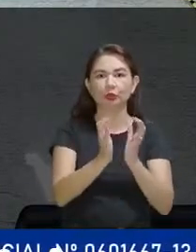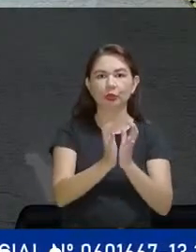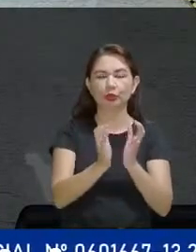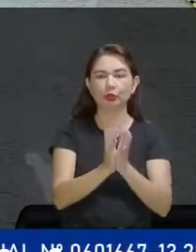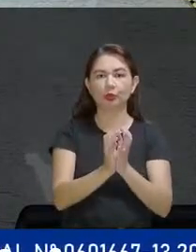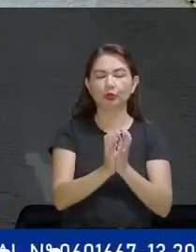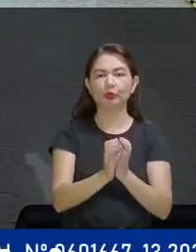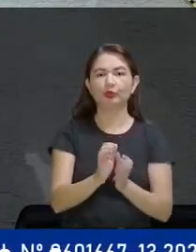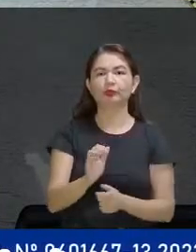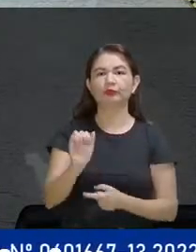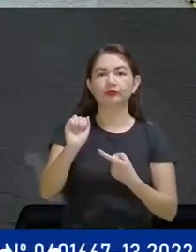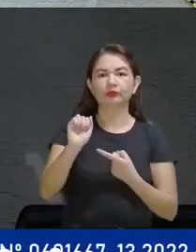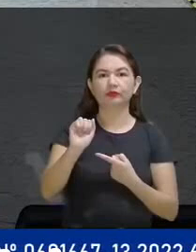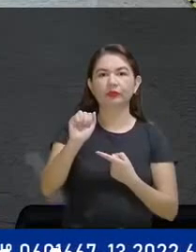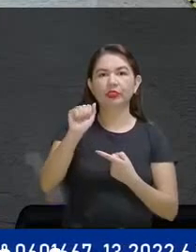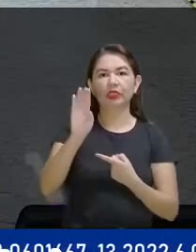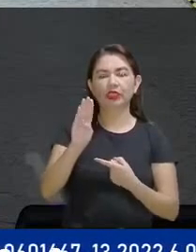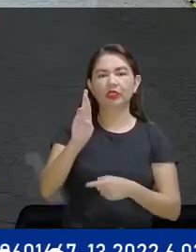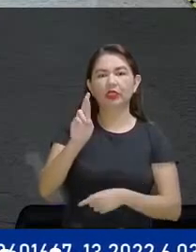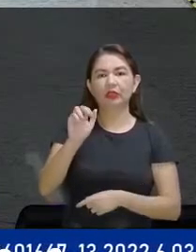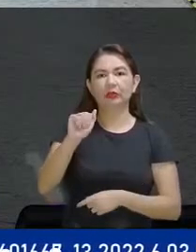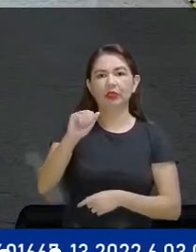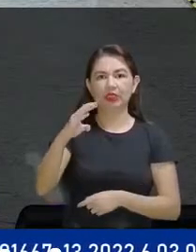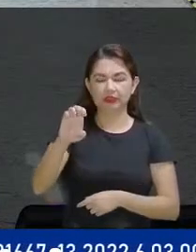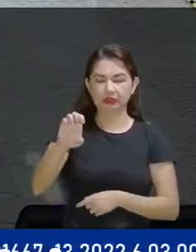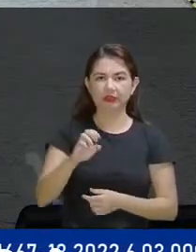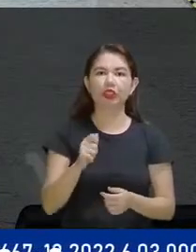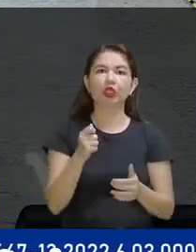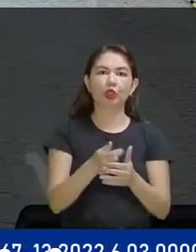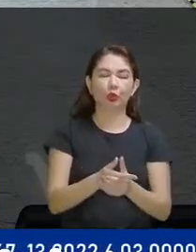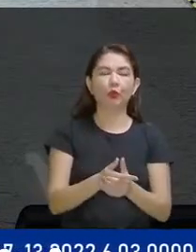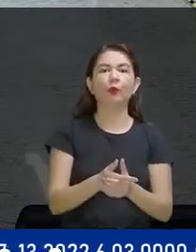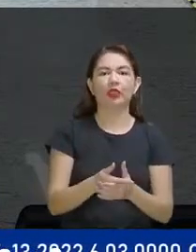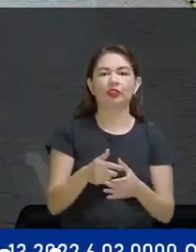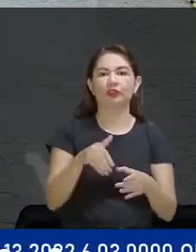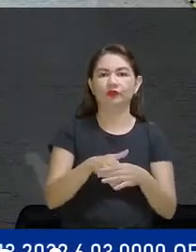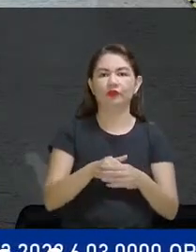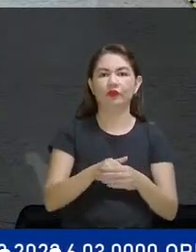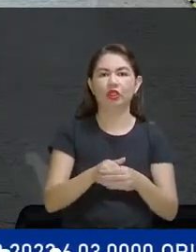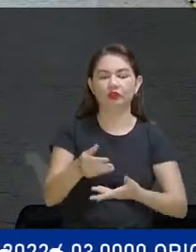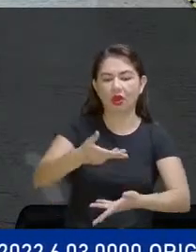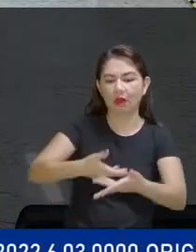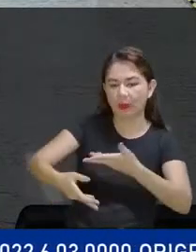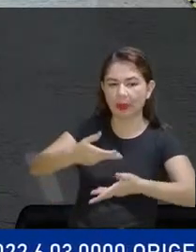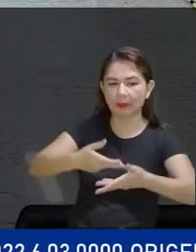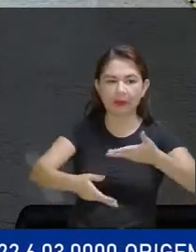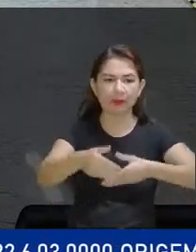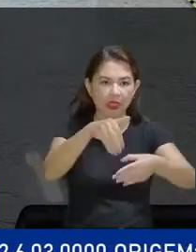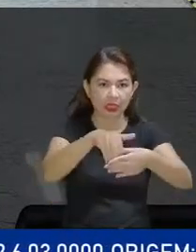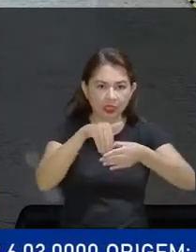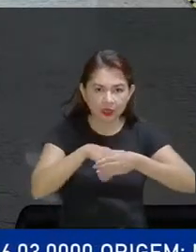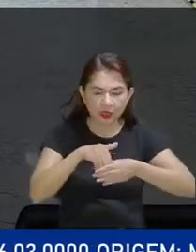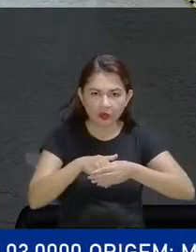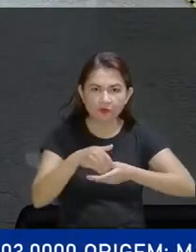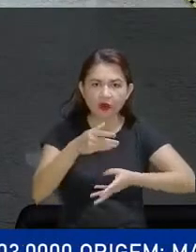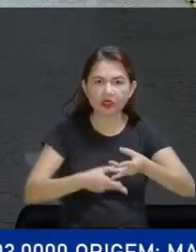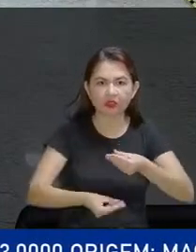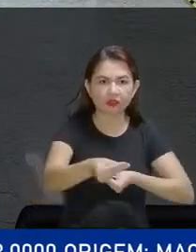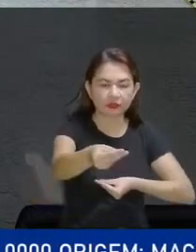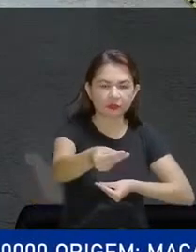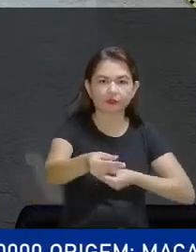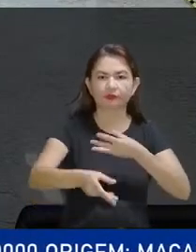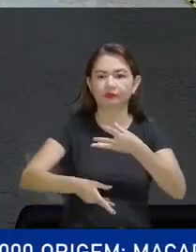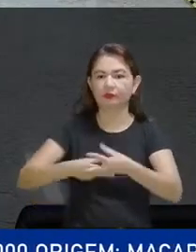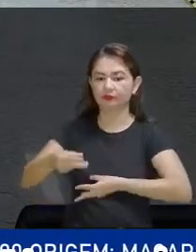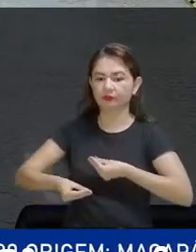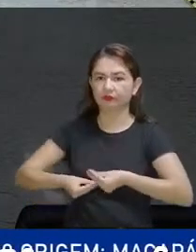Abrace e que seriam utilizadas para a compra de votos por parte do investigado. Isso está aqui bem registrado no meu